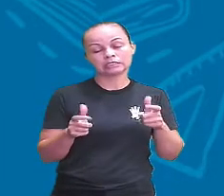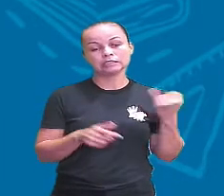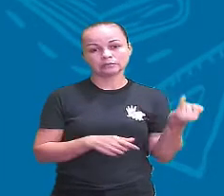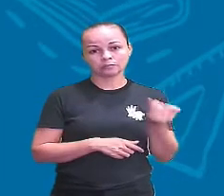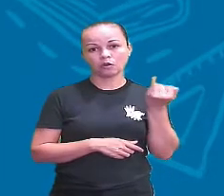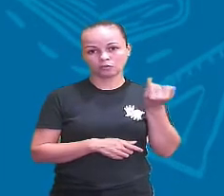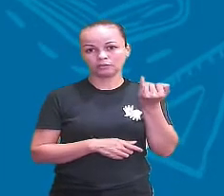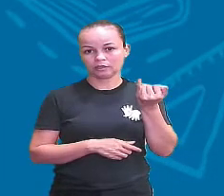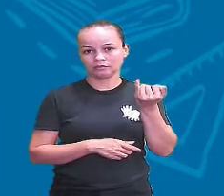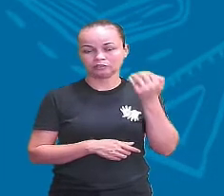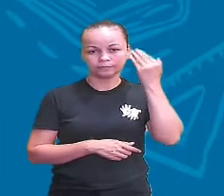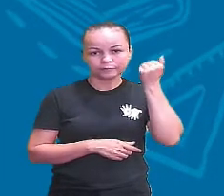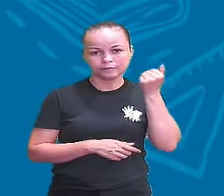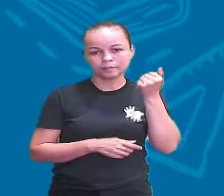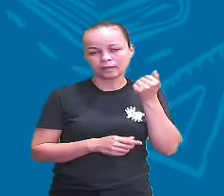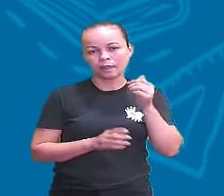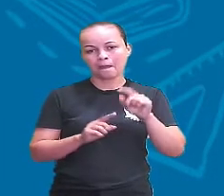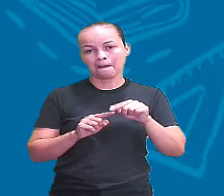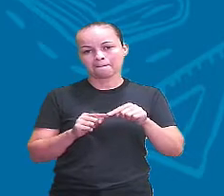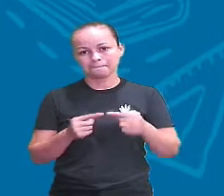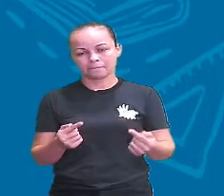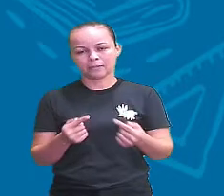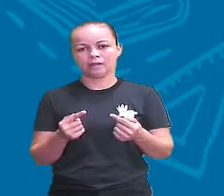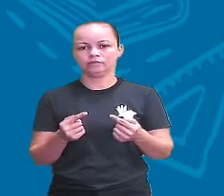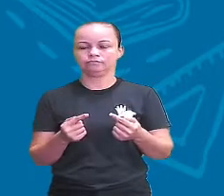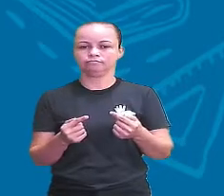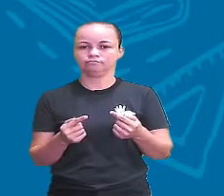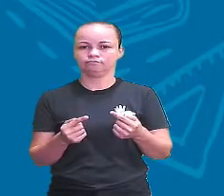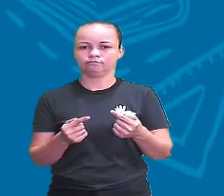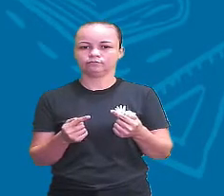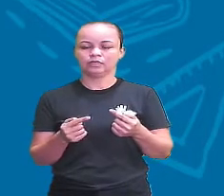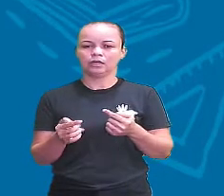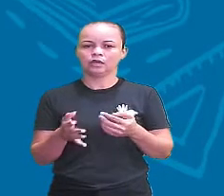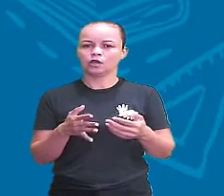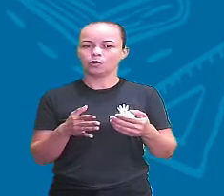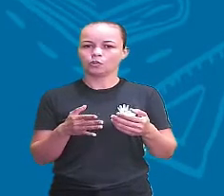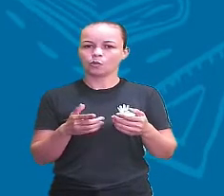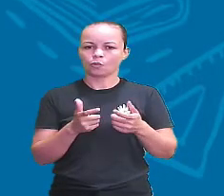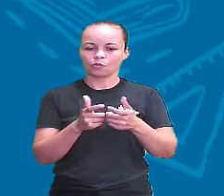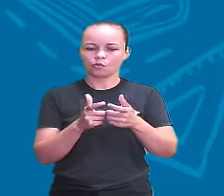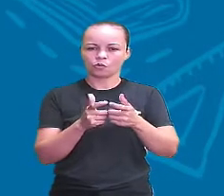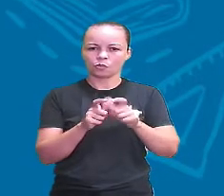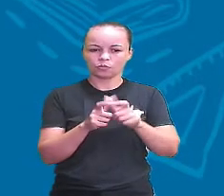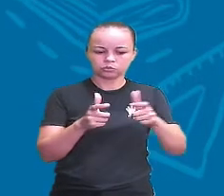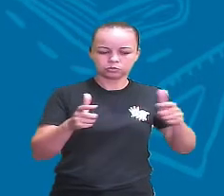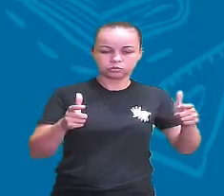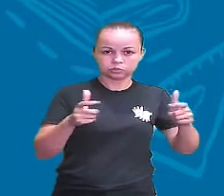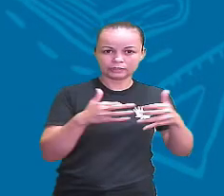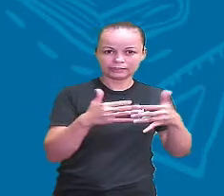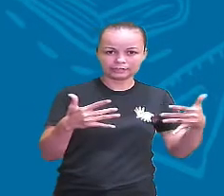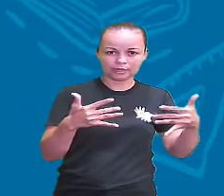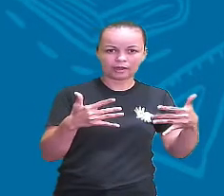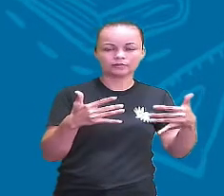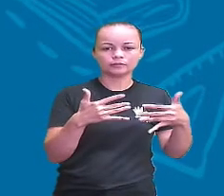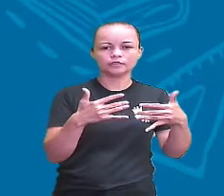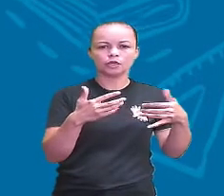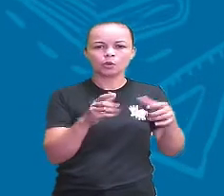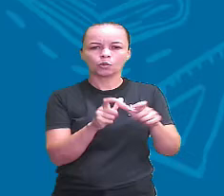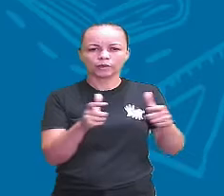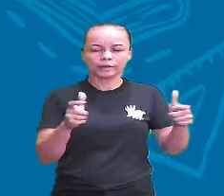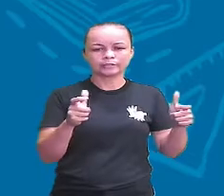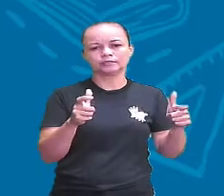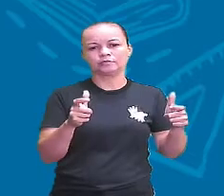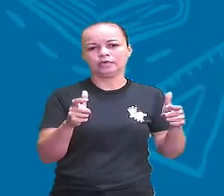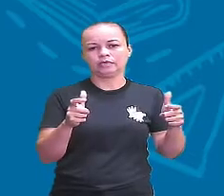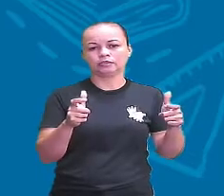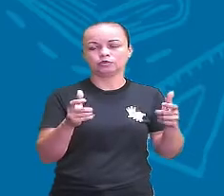importância, mas a gente tem um porém. Com o crescimento urbano, nos espaços urbanos, houve